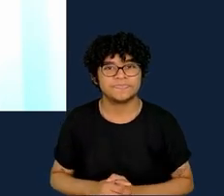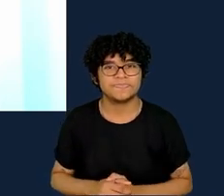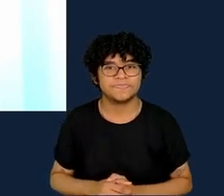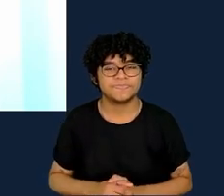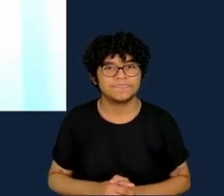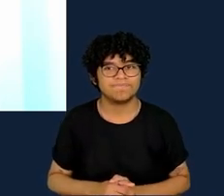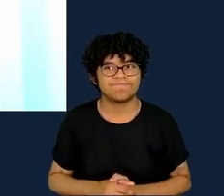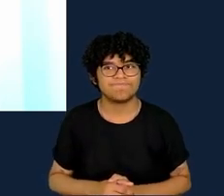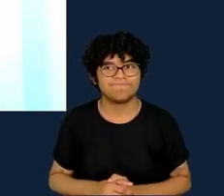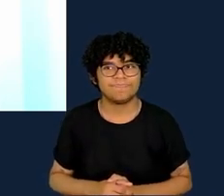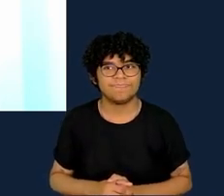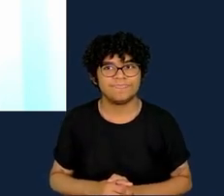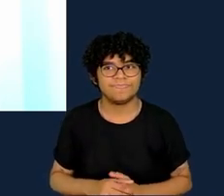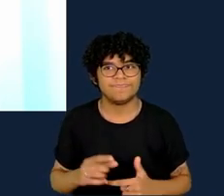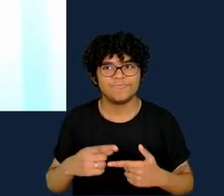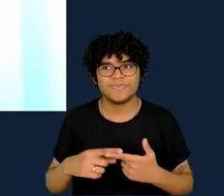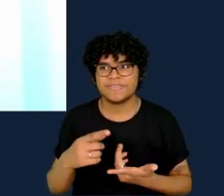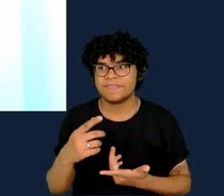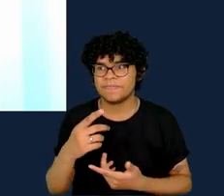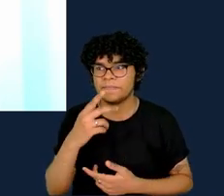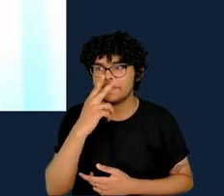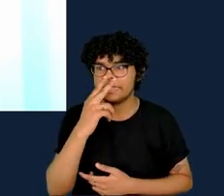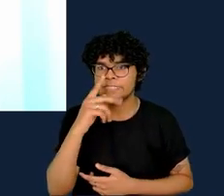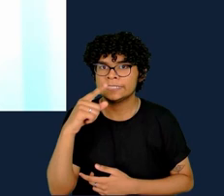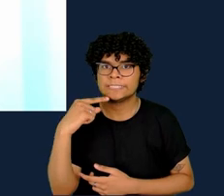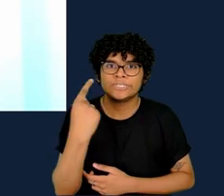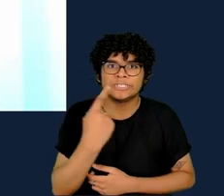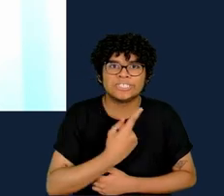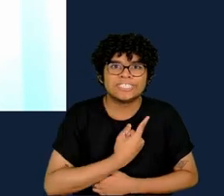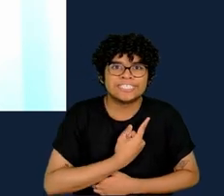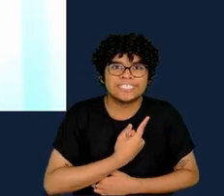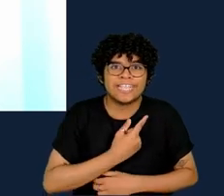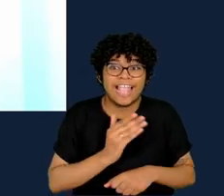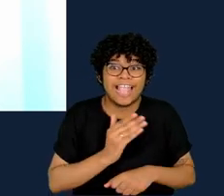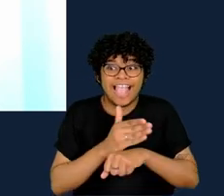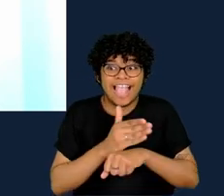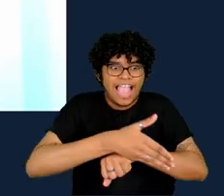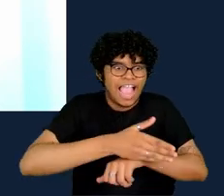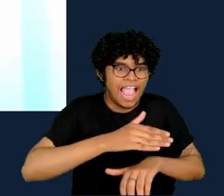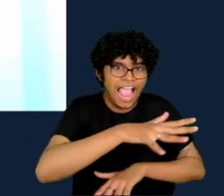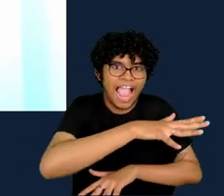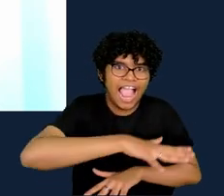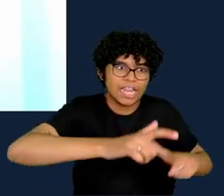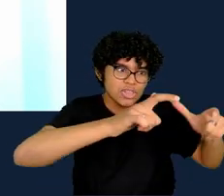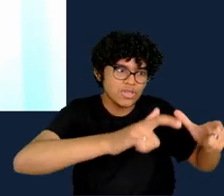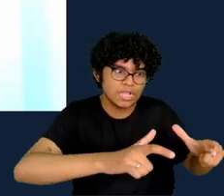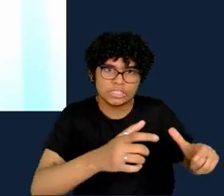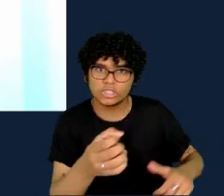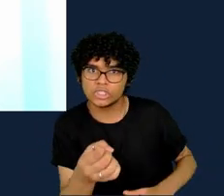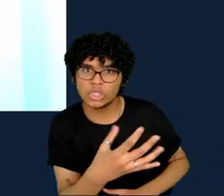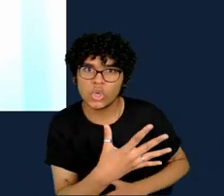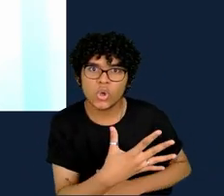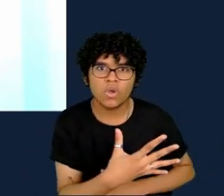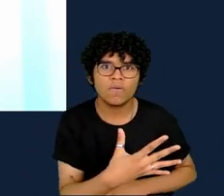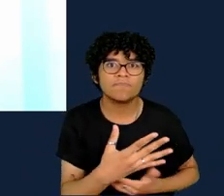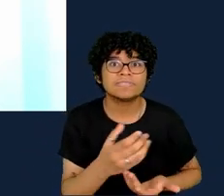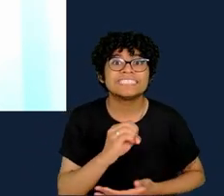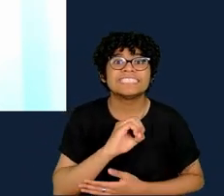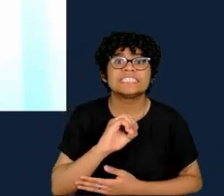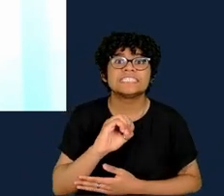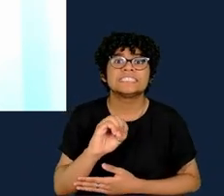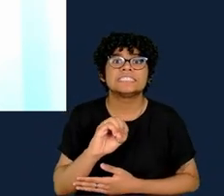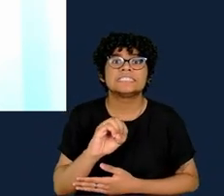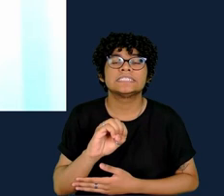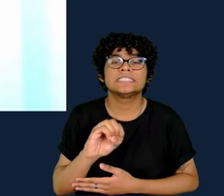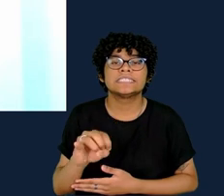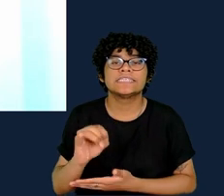a gente acaba entrando numa nova área, num novo território. Eu acho que se isso não for feito, se esses dados